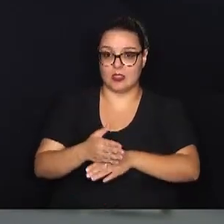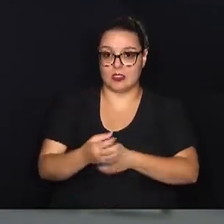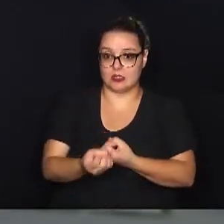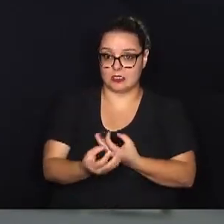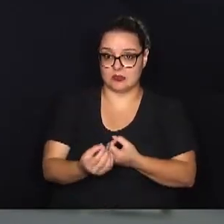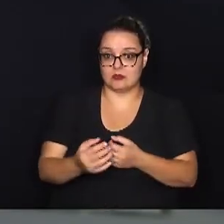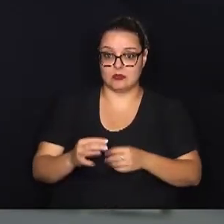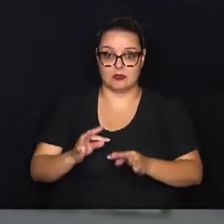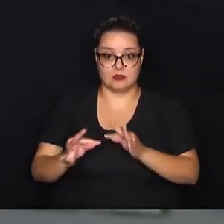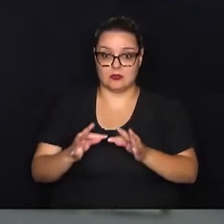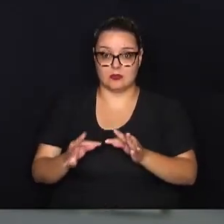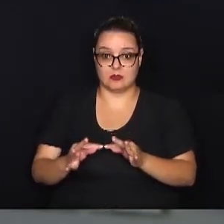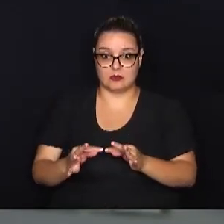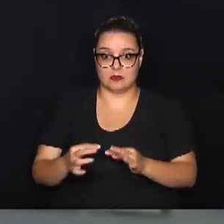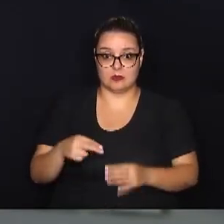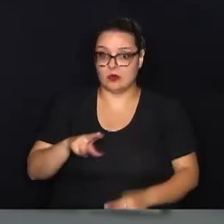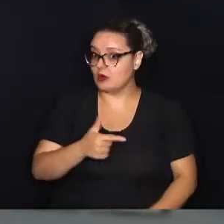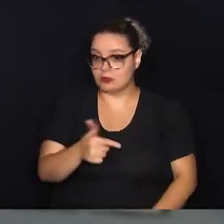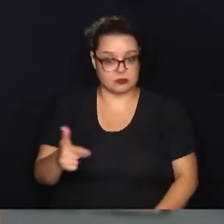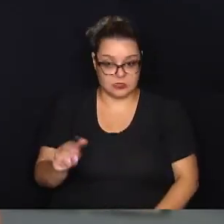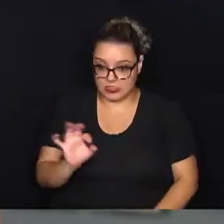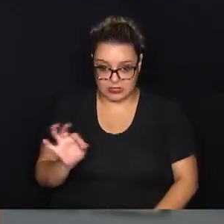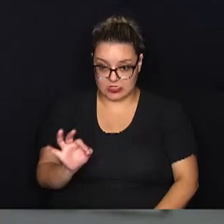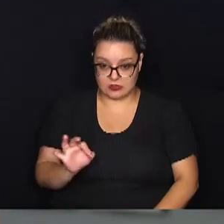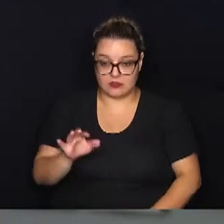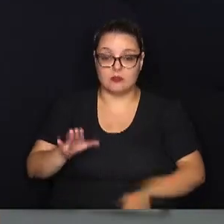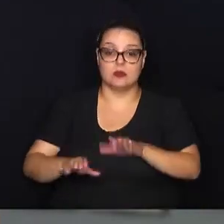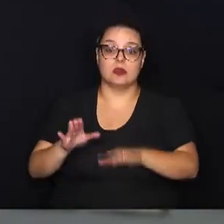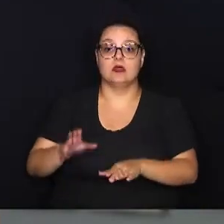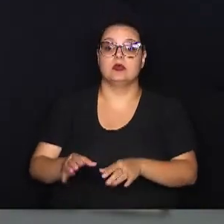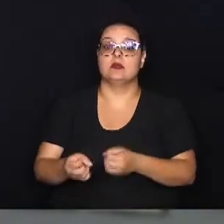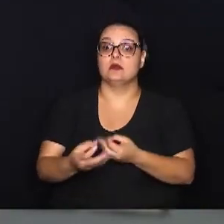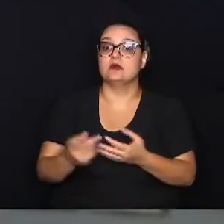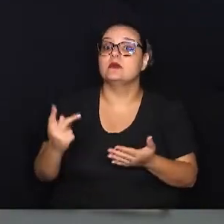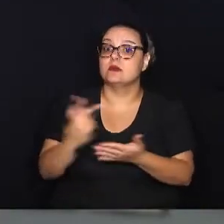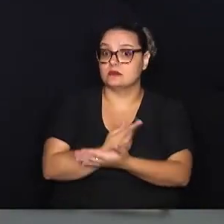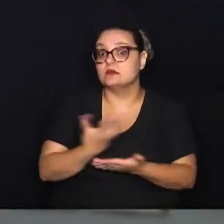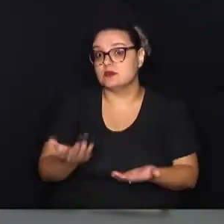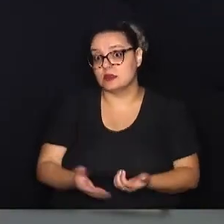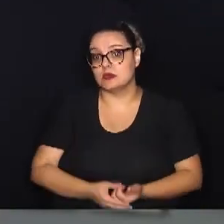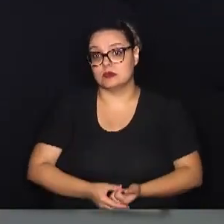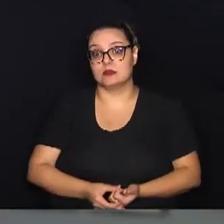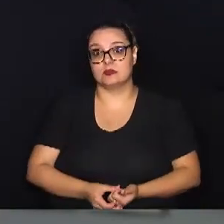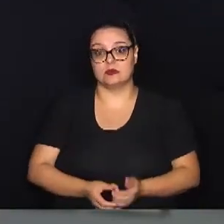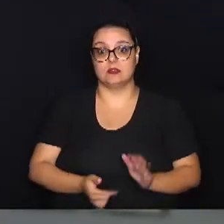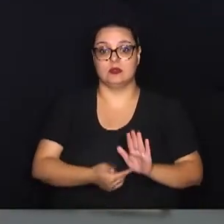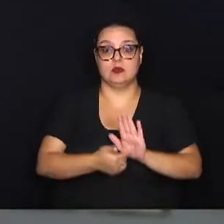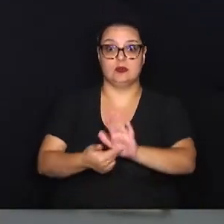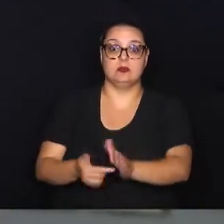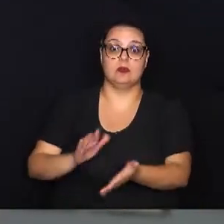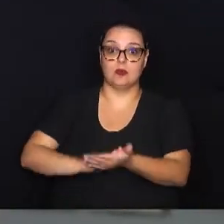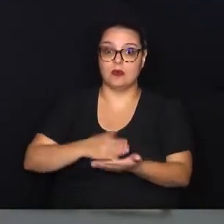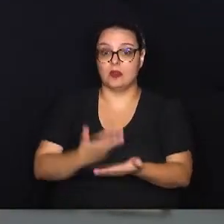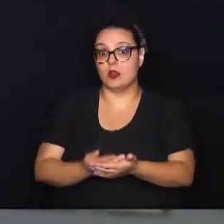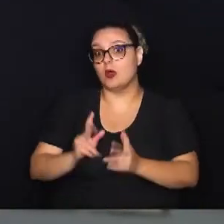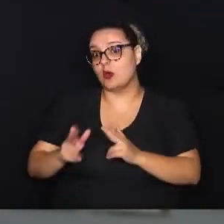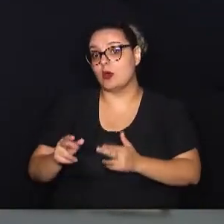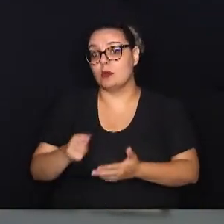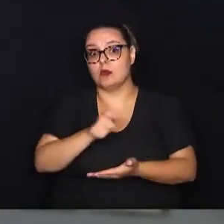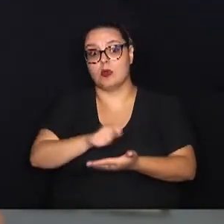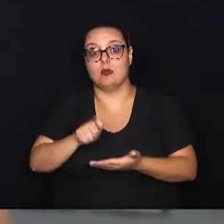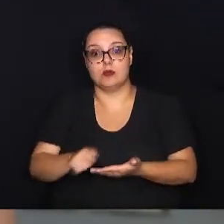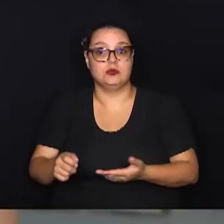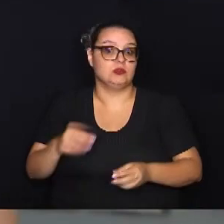técnicas, ou não tem nada, ou muitas vezes as informações estão erradas, quer dizer, elas apresentam o intérprete como se fosse compositor da